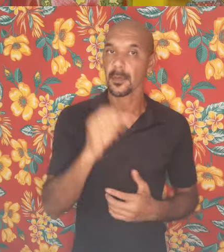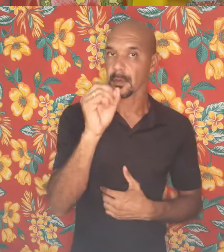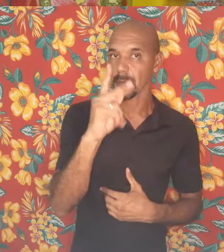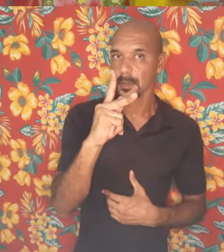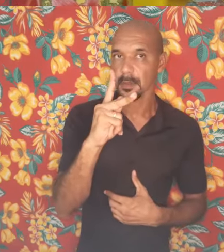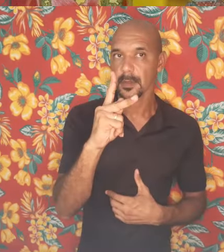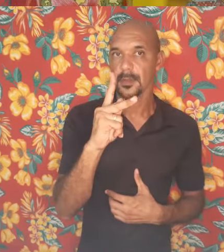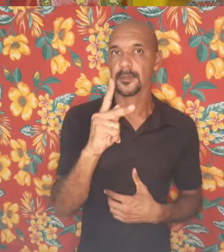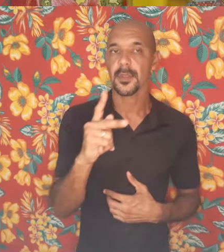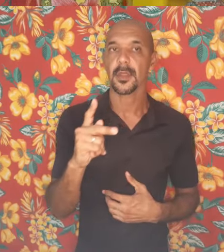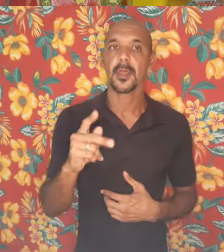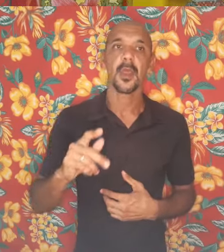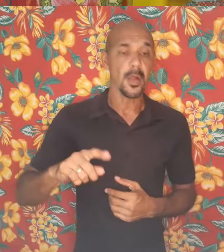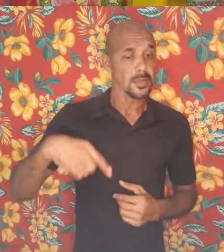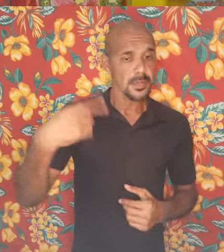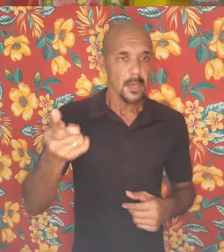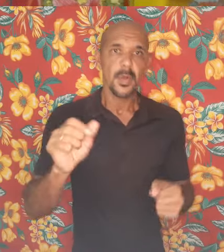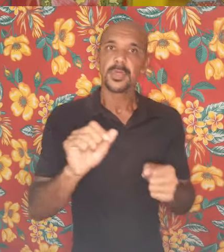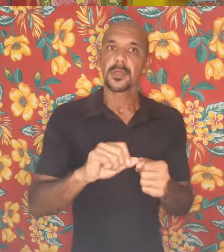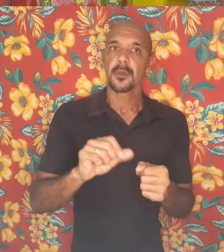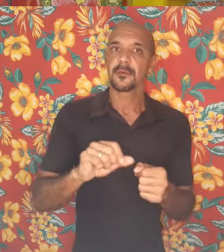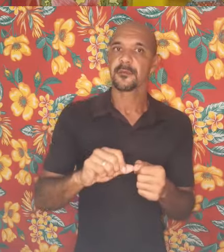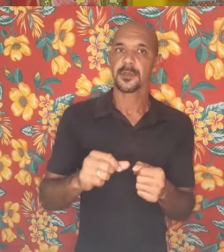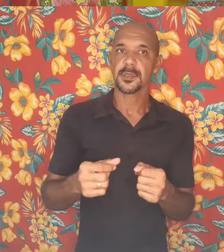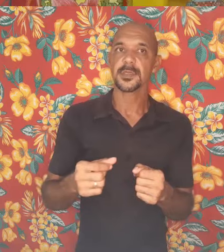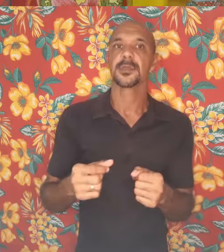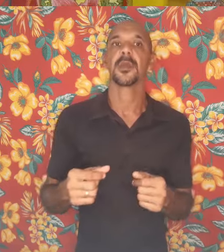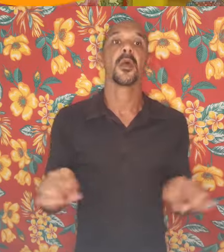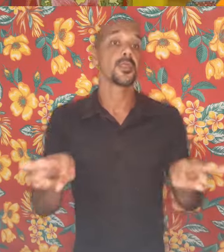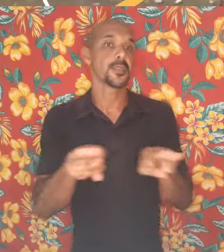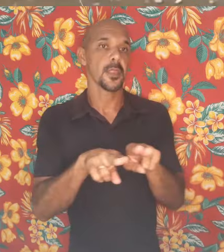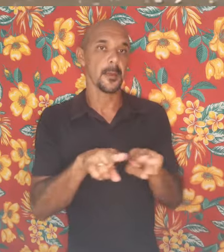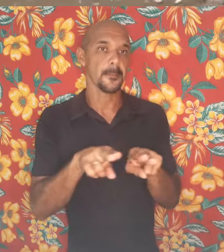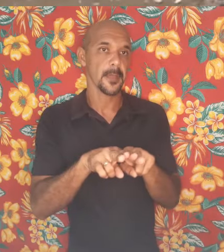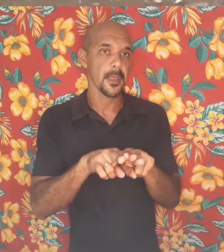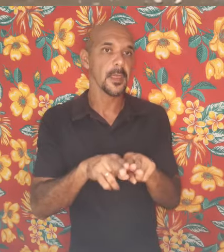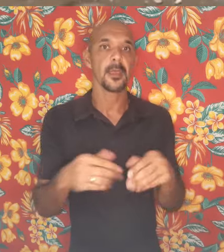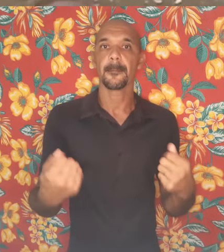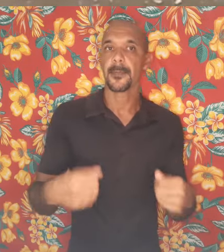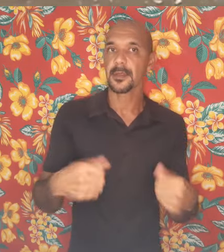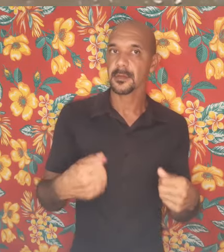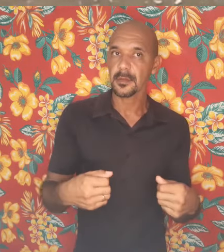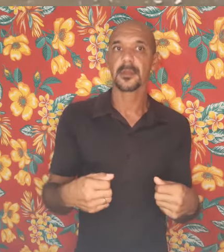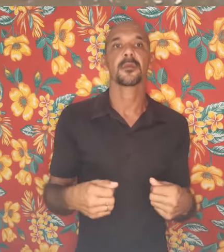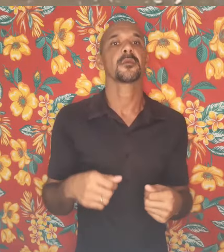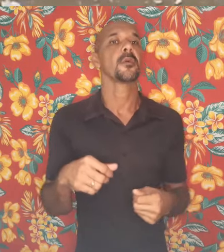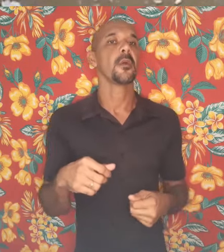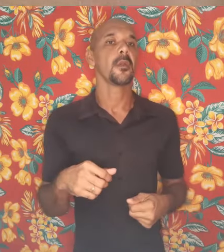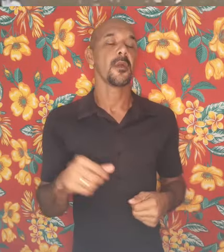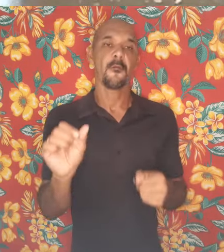Ok? Feito isso, eu vou também arredondar essa mão, ó. Eu costumo...